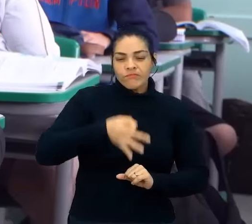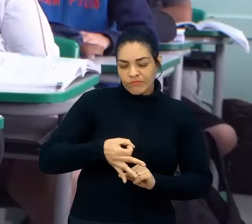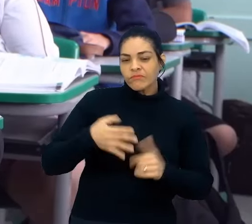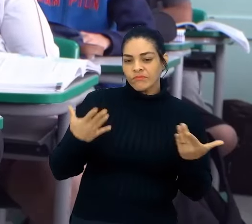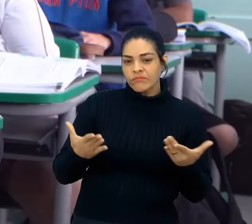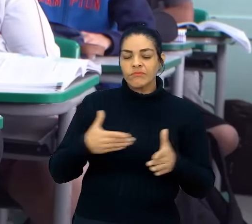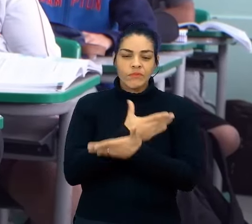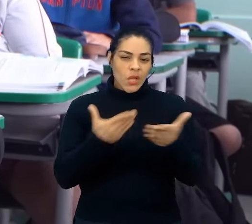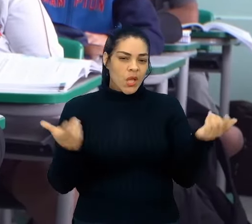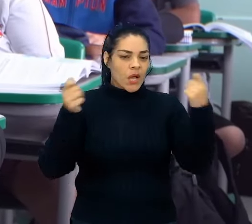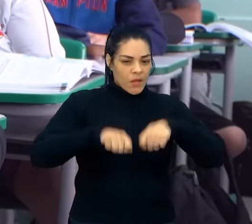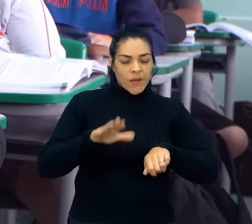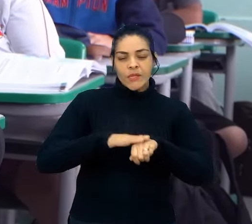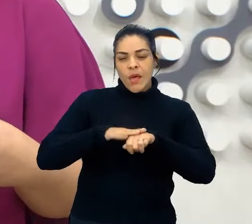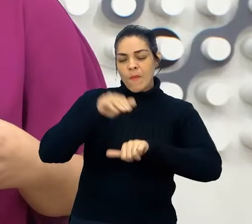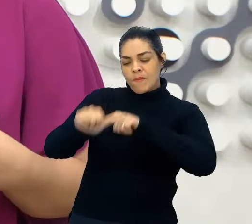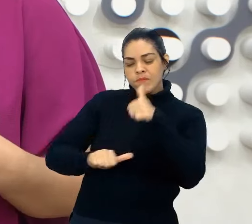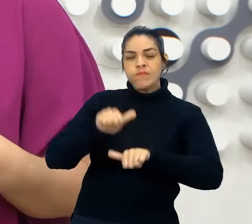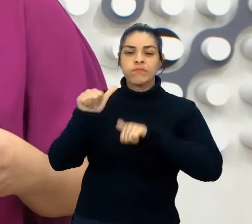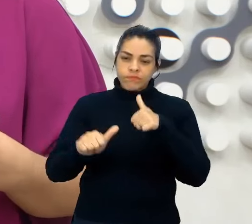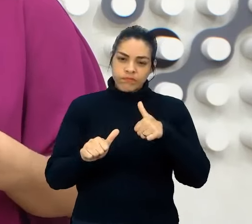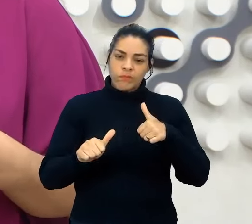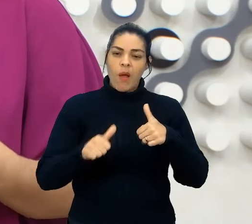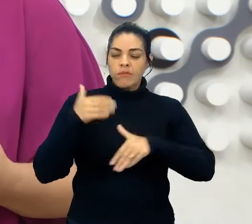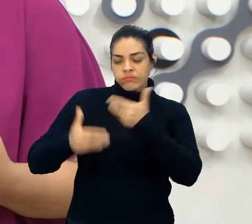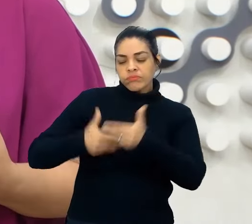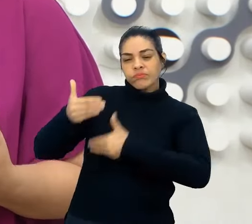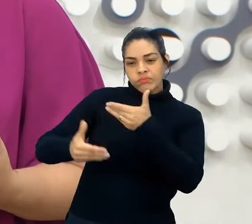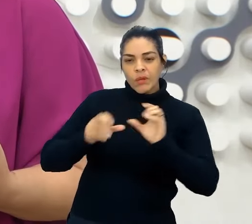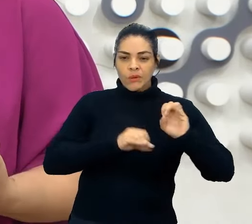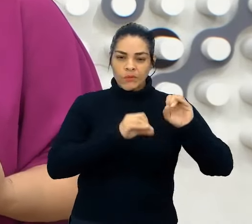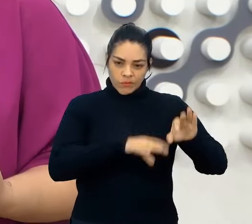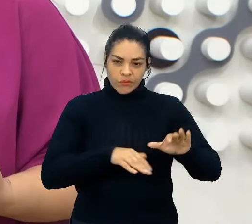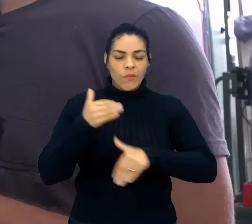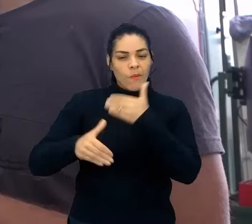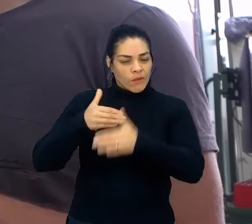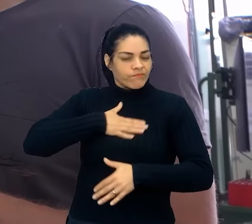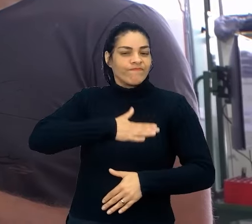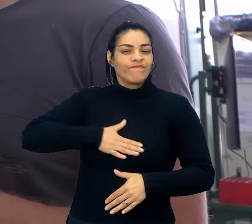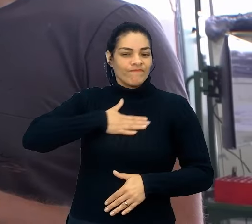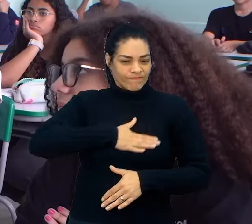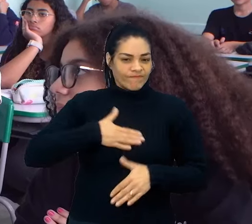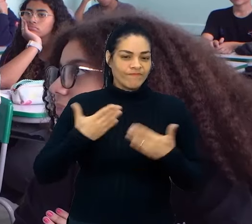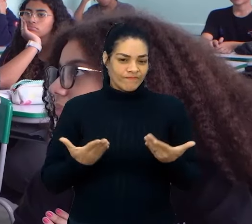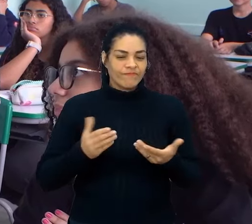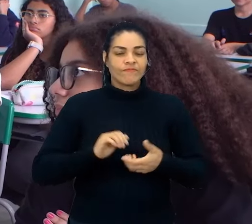certo e que a gente pode também transformar aquele processo educativo em um processo prazeroso?